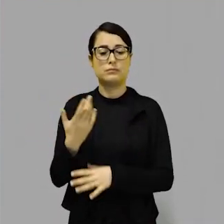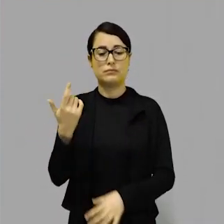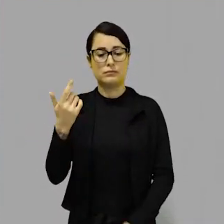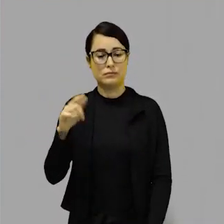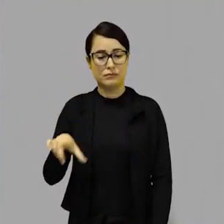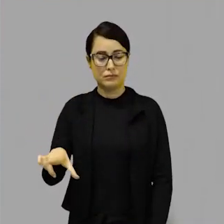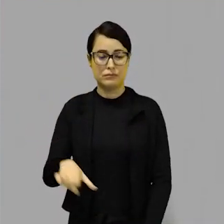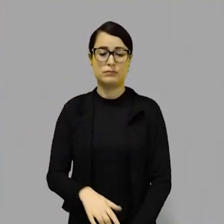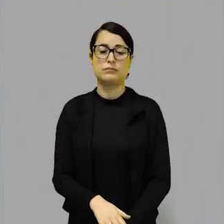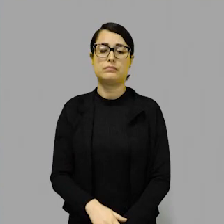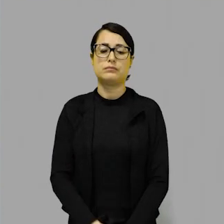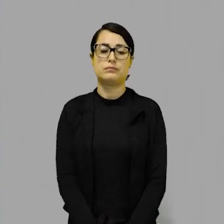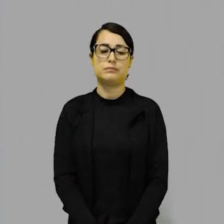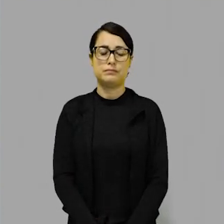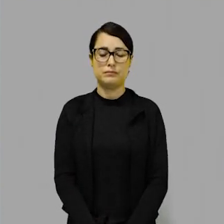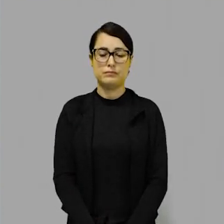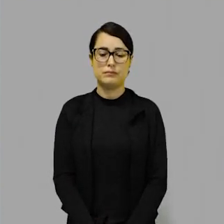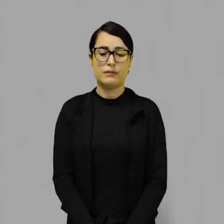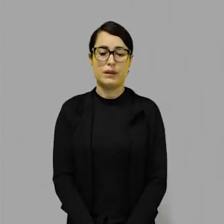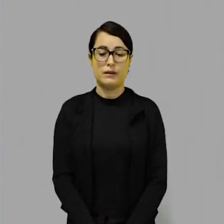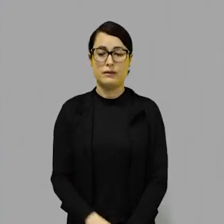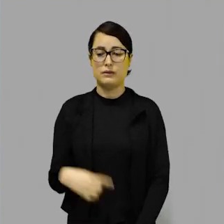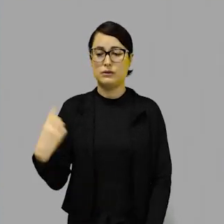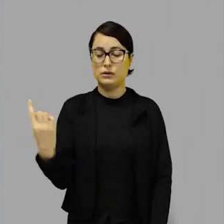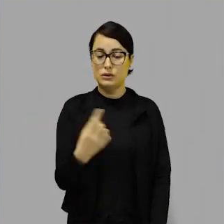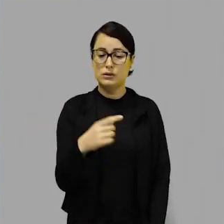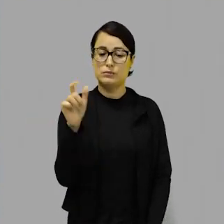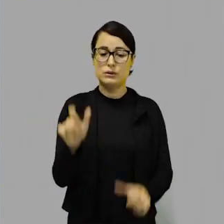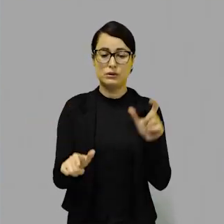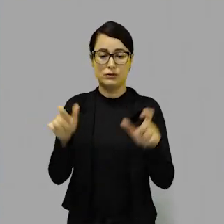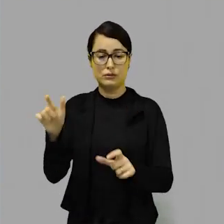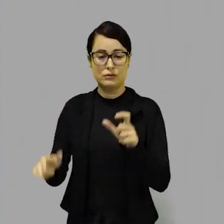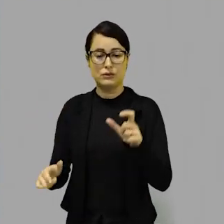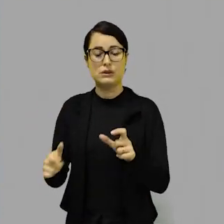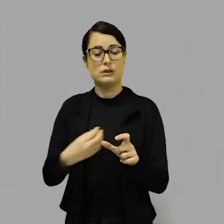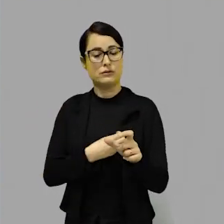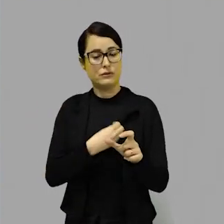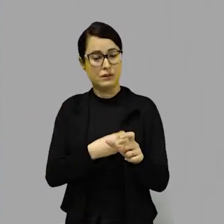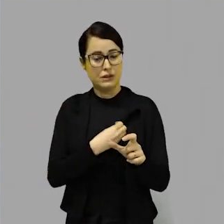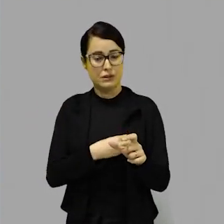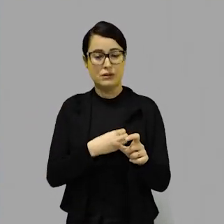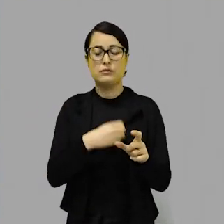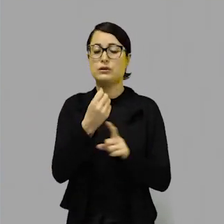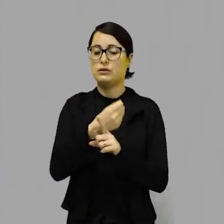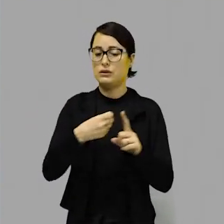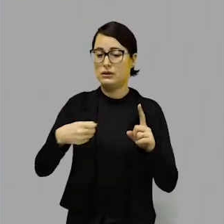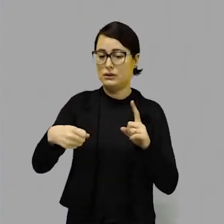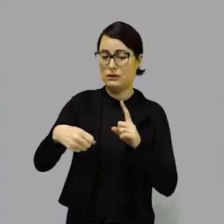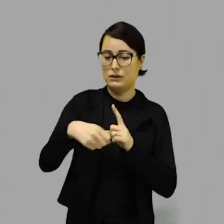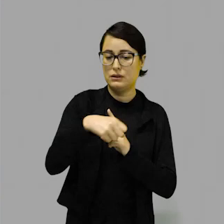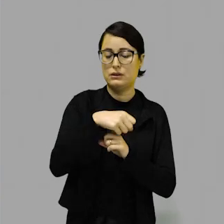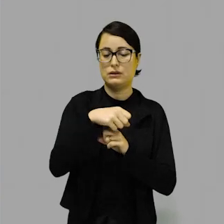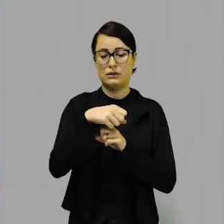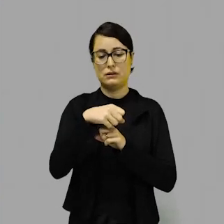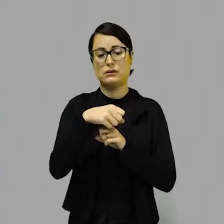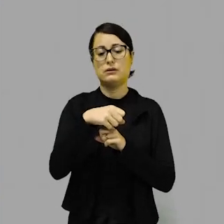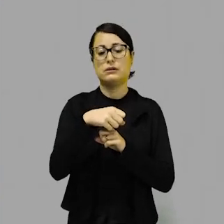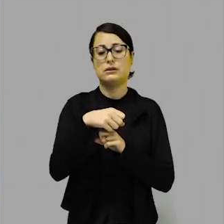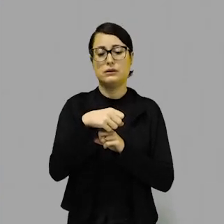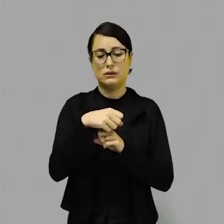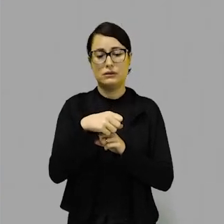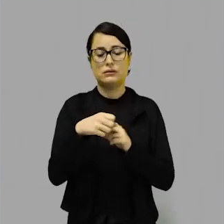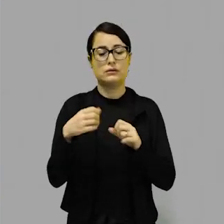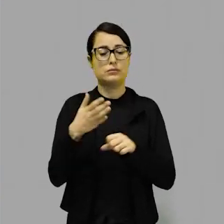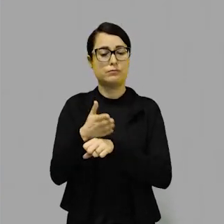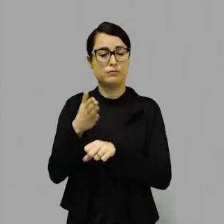suas próprias ações. Nós somos indivíduos, vivemos em sociedade, constantemente agimos em relação aos